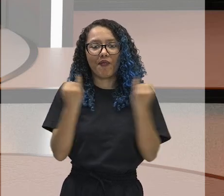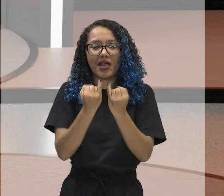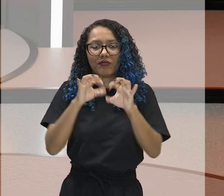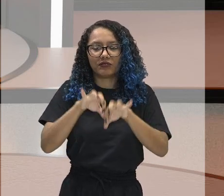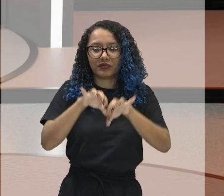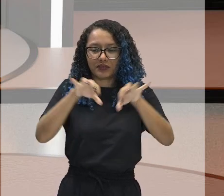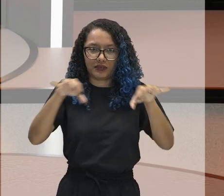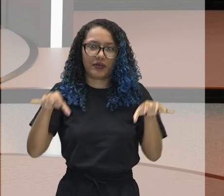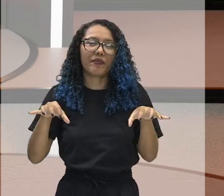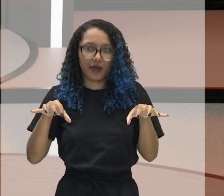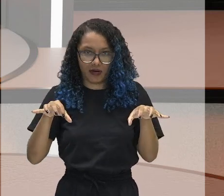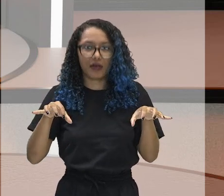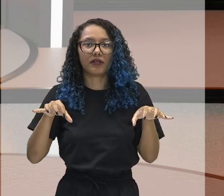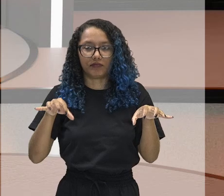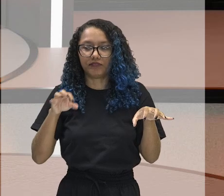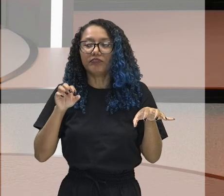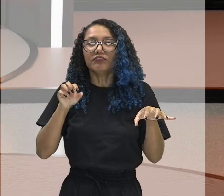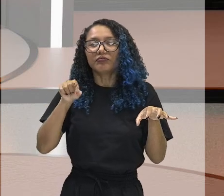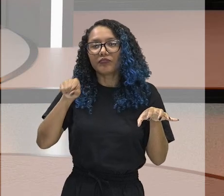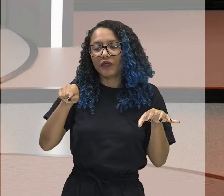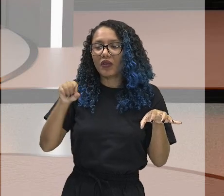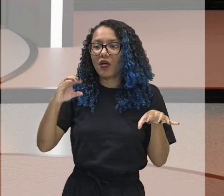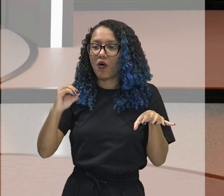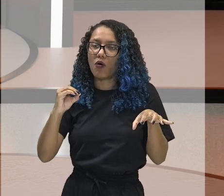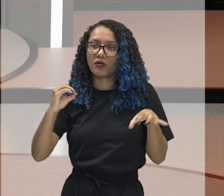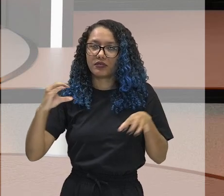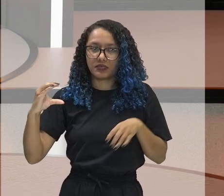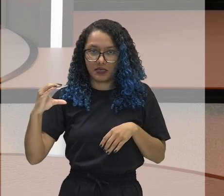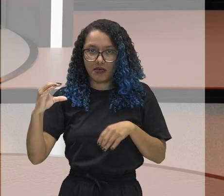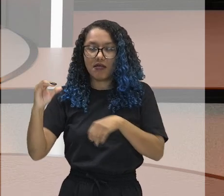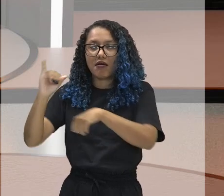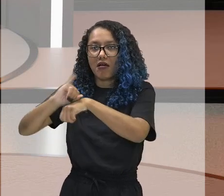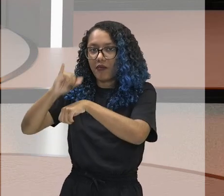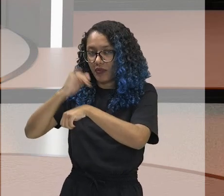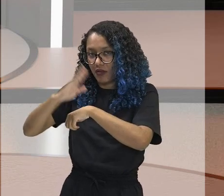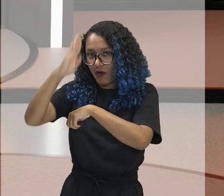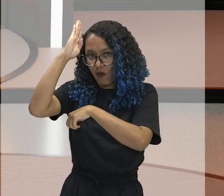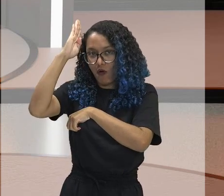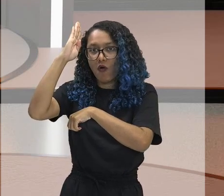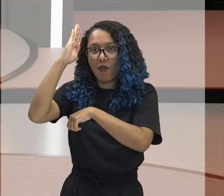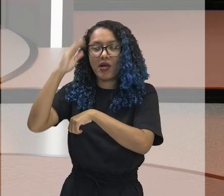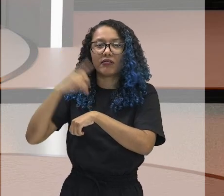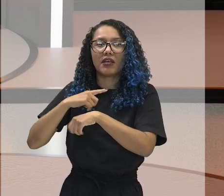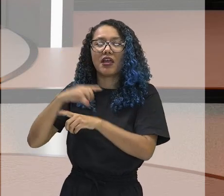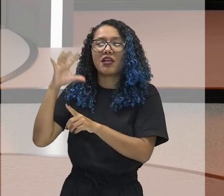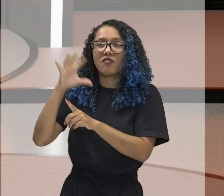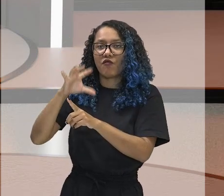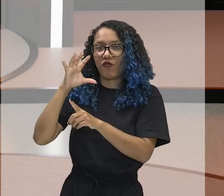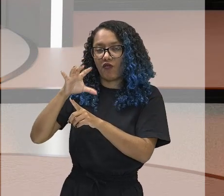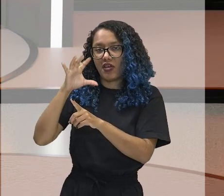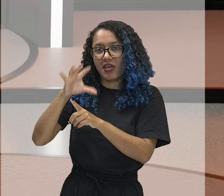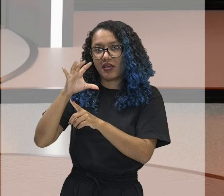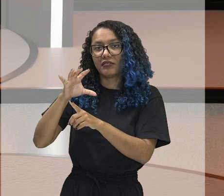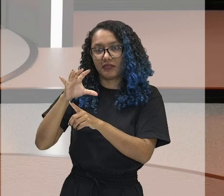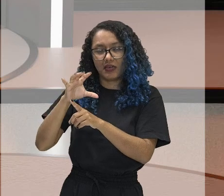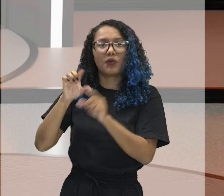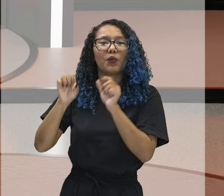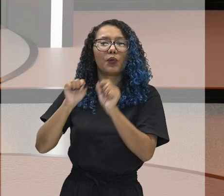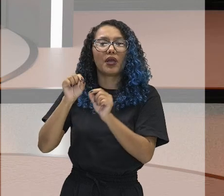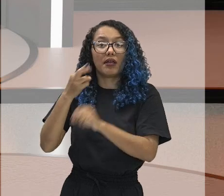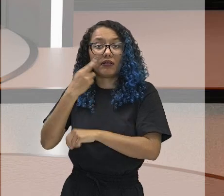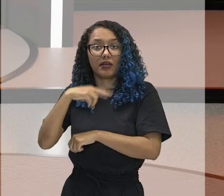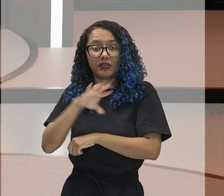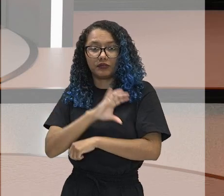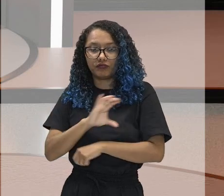do Ocidente, com a capital Roma, e tendo influência direta ali sobre o cristianismo